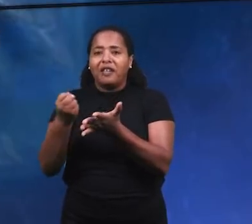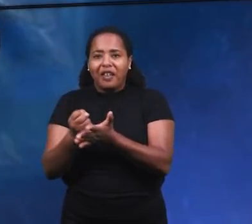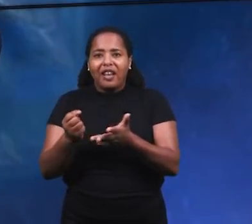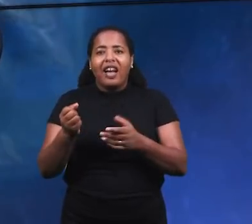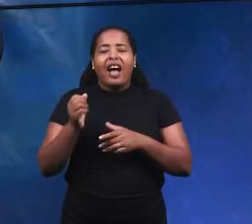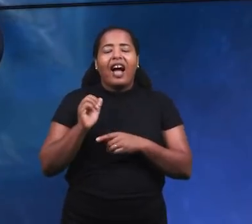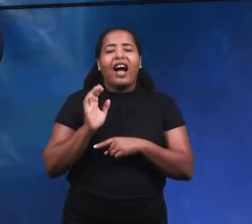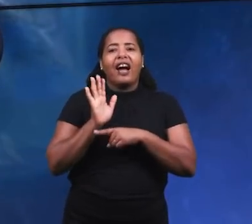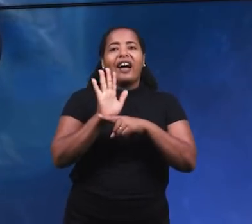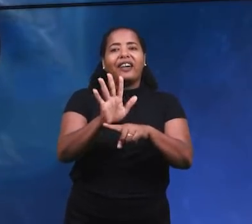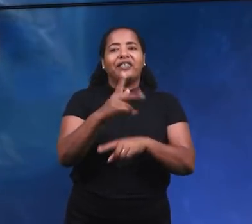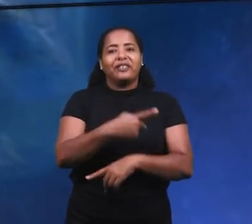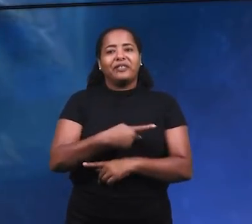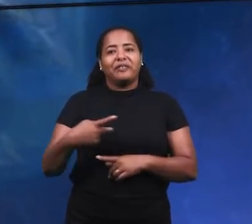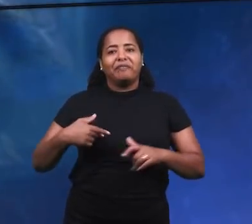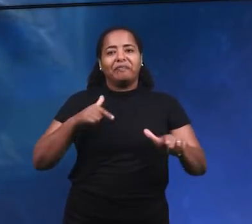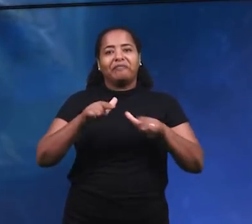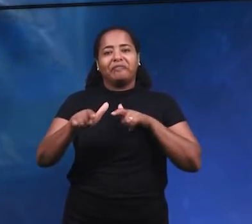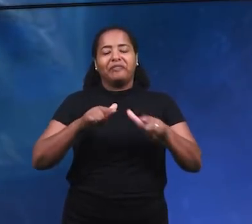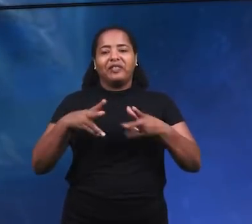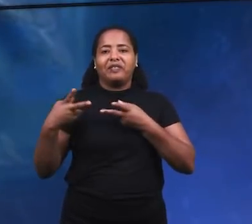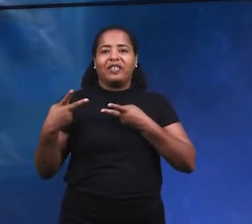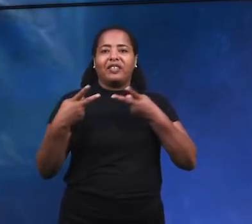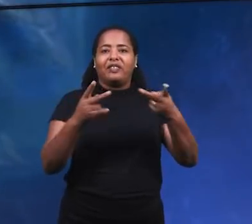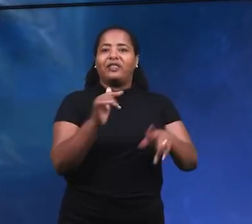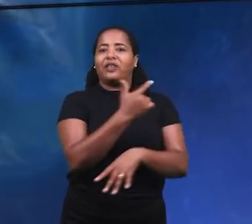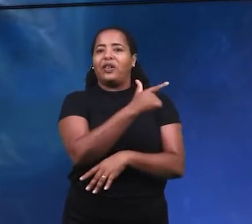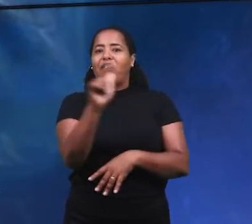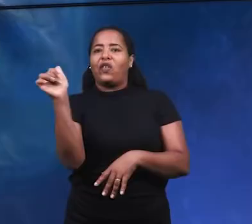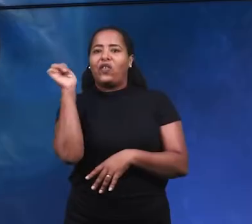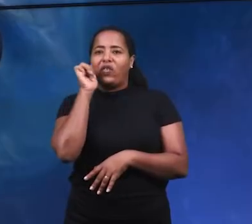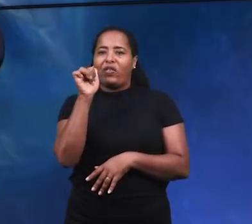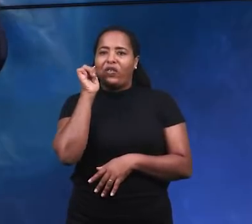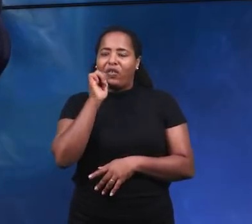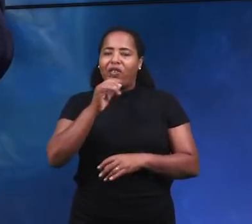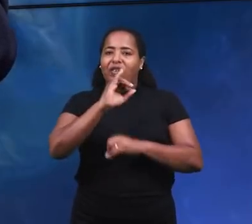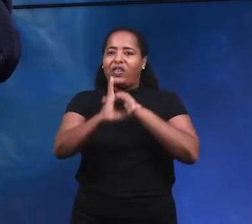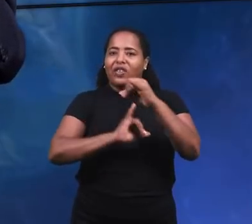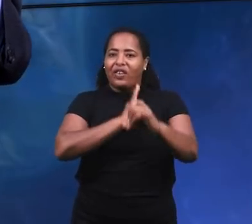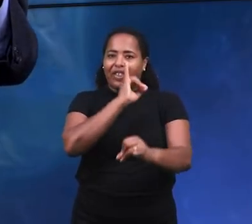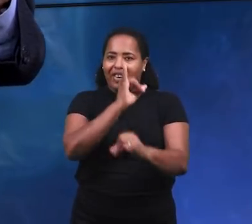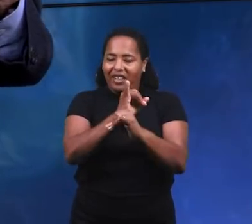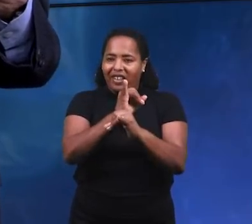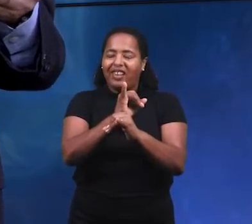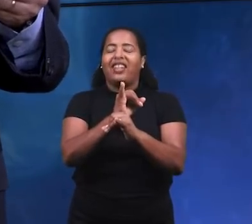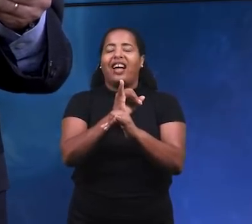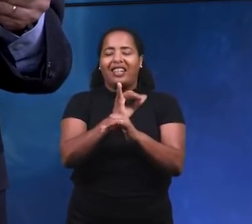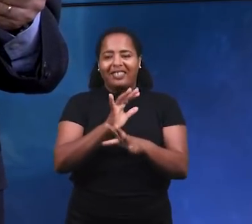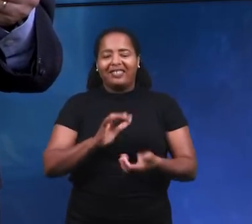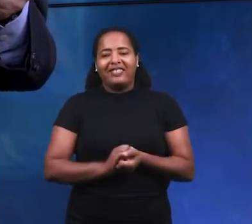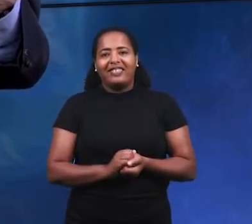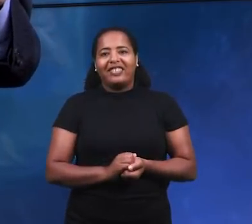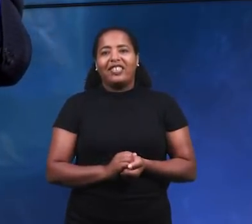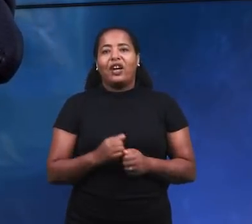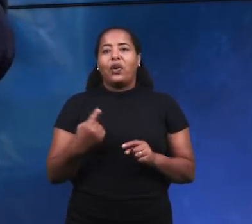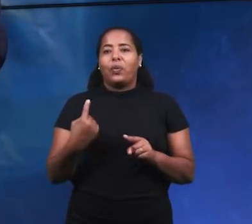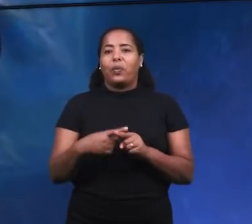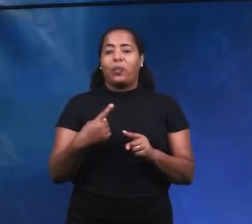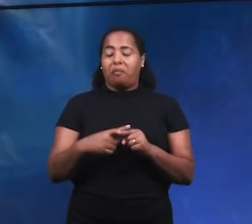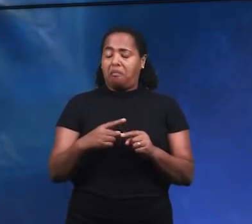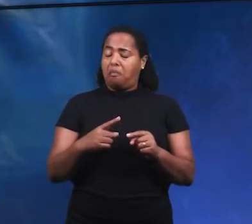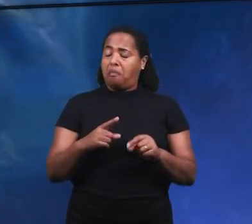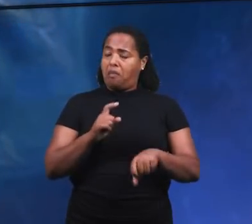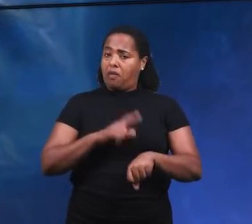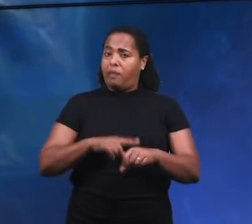visitas, dando assistência, ajudando aí o ministério da igreja no trabalho de visitas para as outras irmãs, a visita virtual,